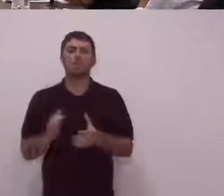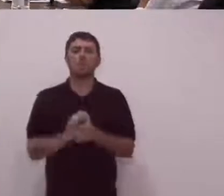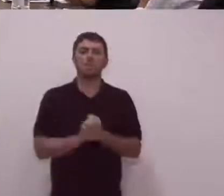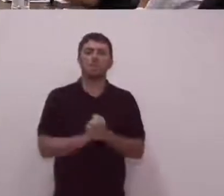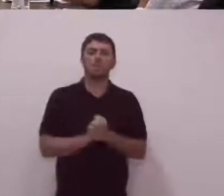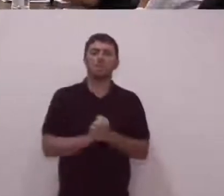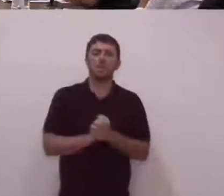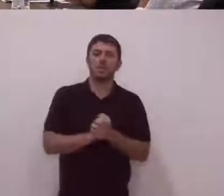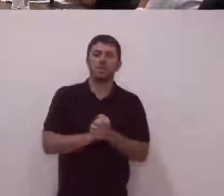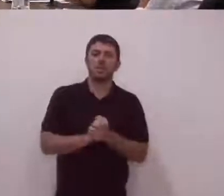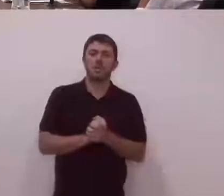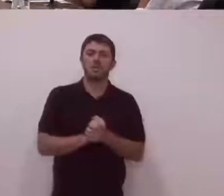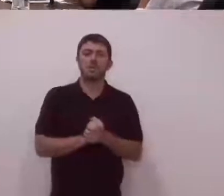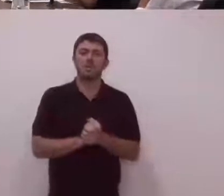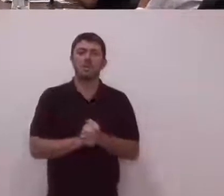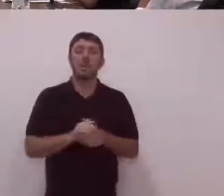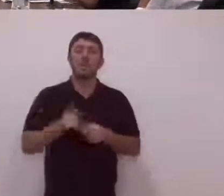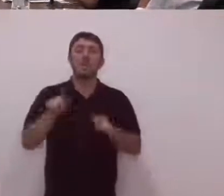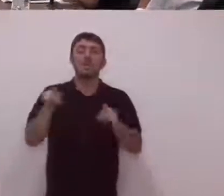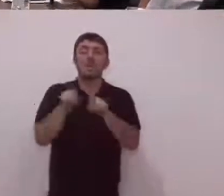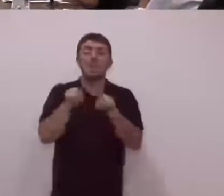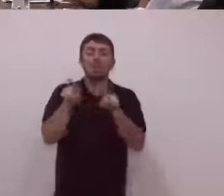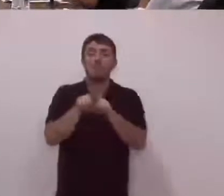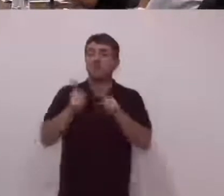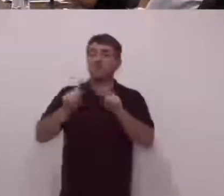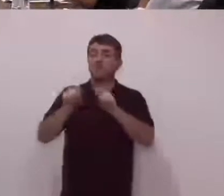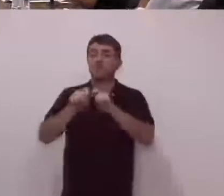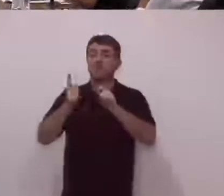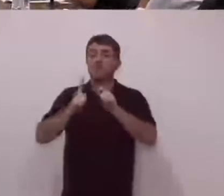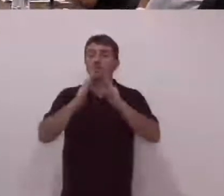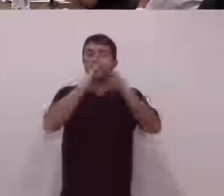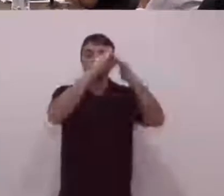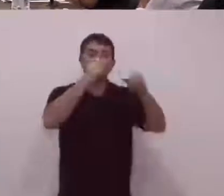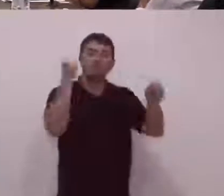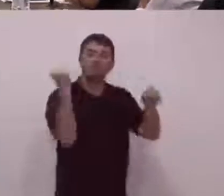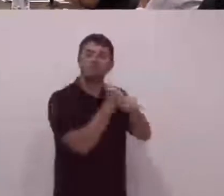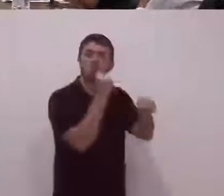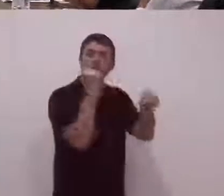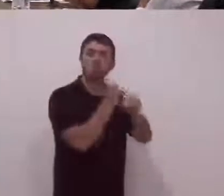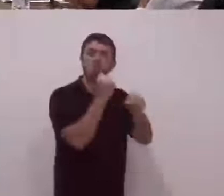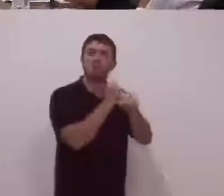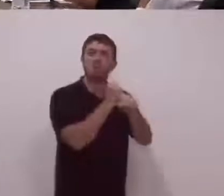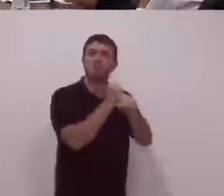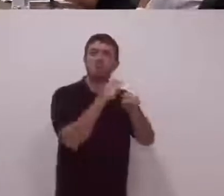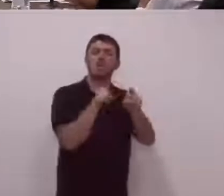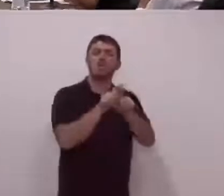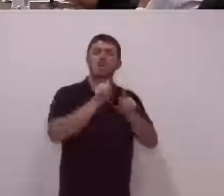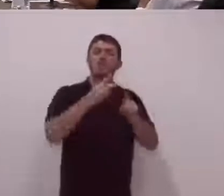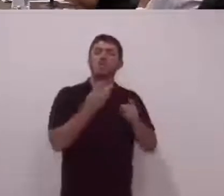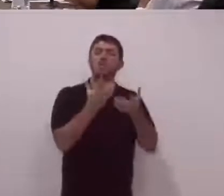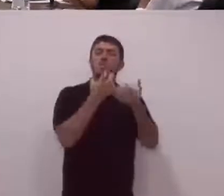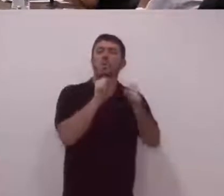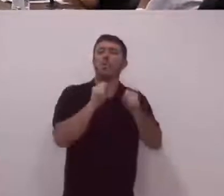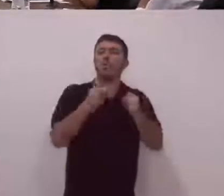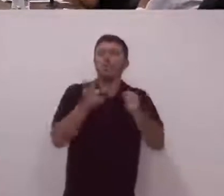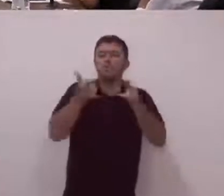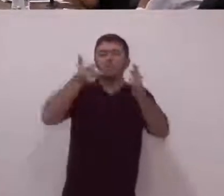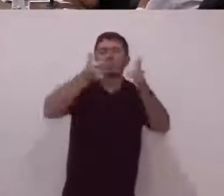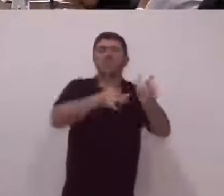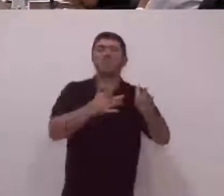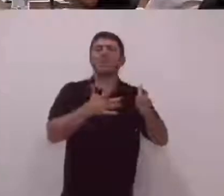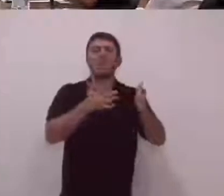tempestivamente as reformas pertinentes ou simplesmente recusá-las e desistir da locação.